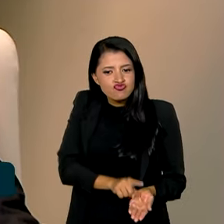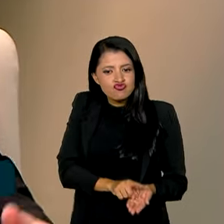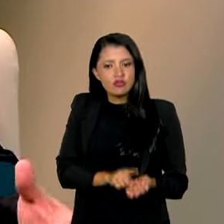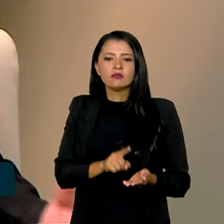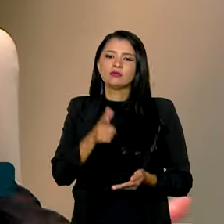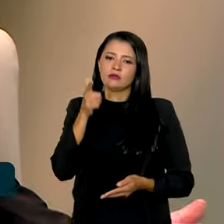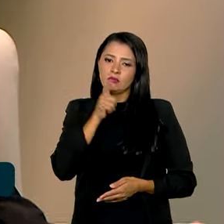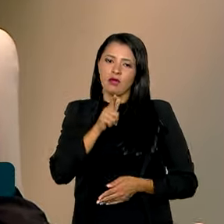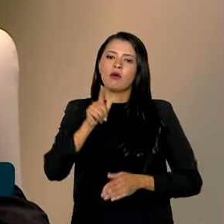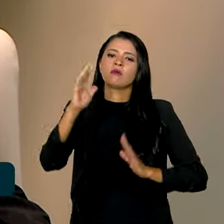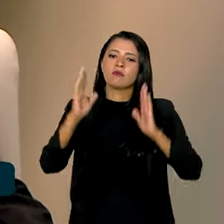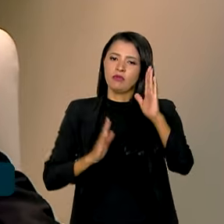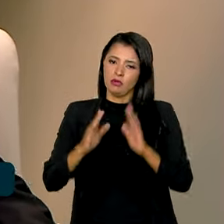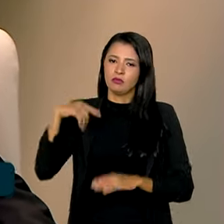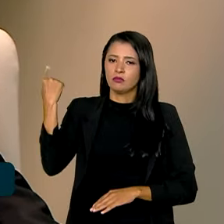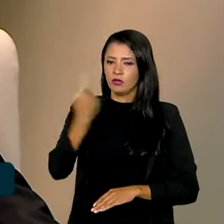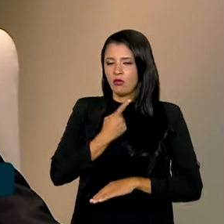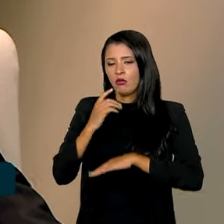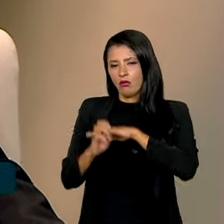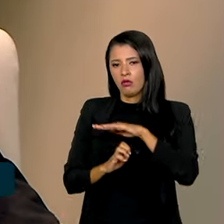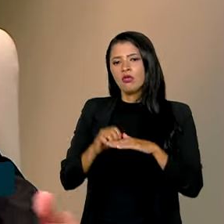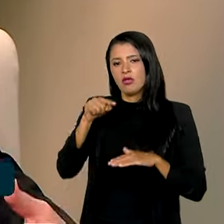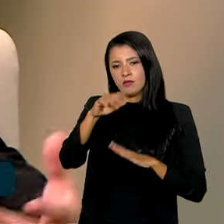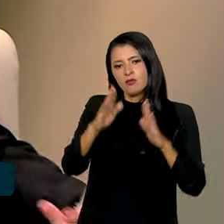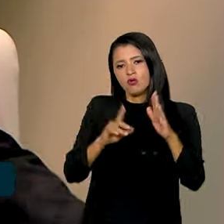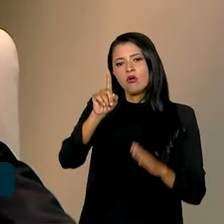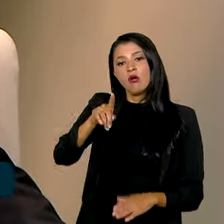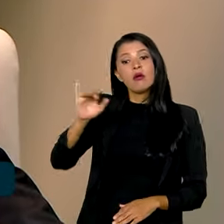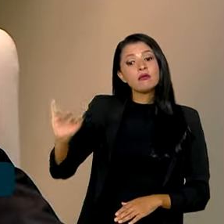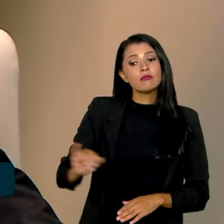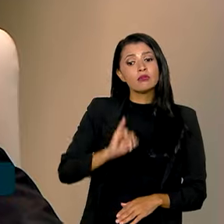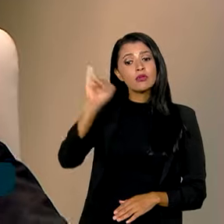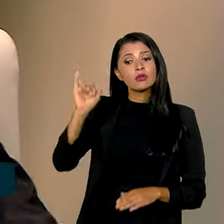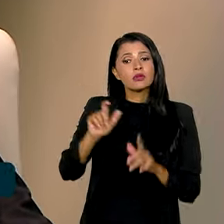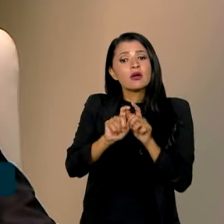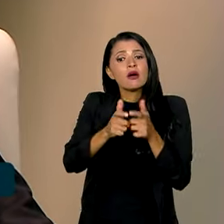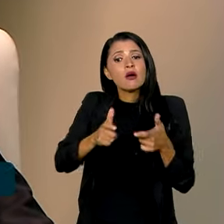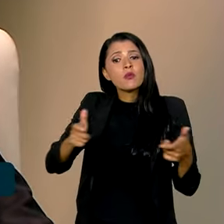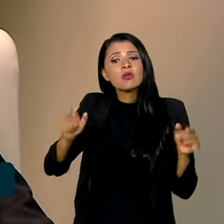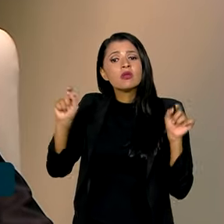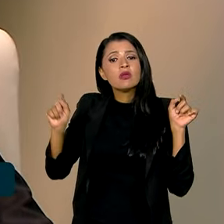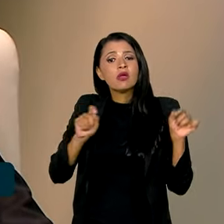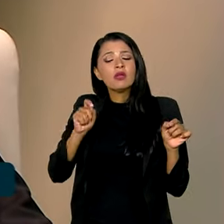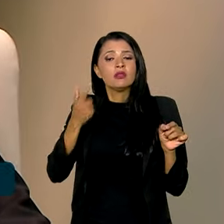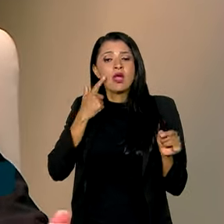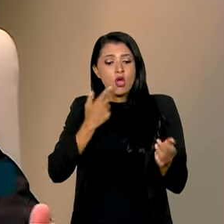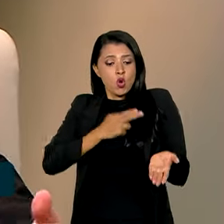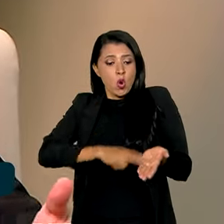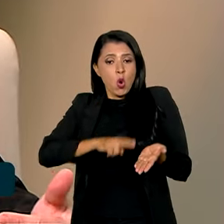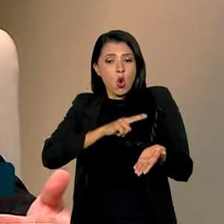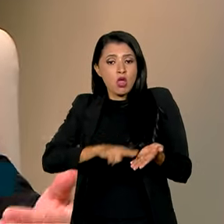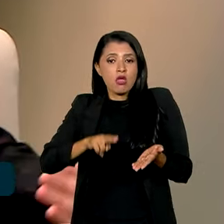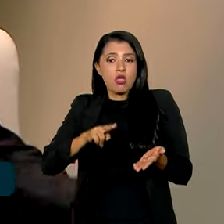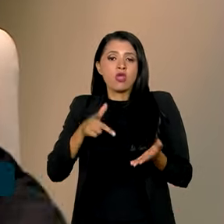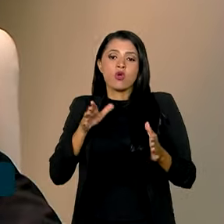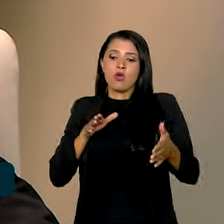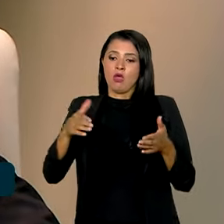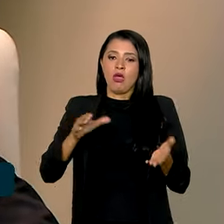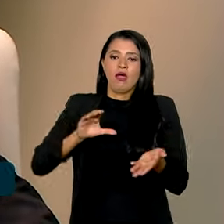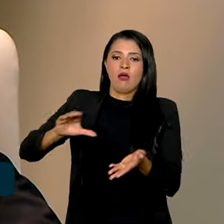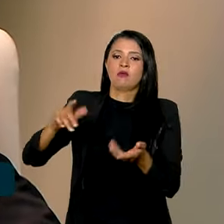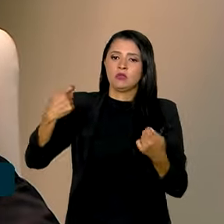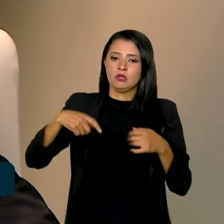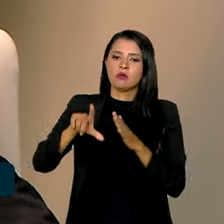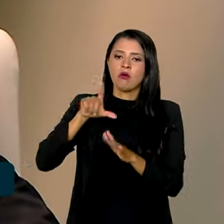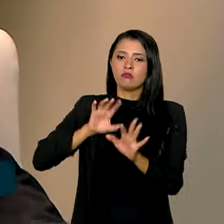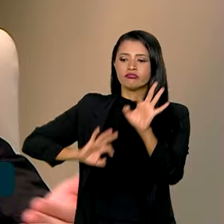aí, é um período que para nós da empresa é muito importante, que é um período em que aumenta a postagem nos correios, então a gente tem que ter toda uma